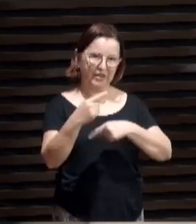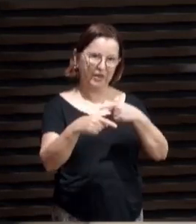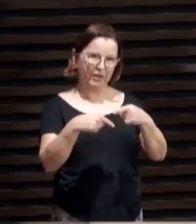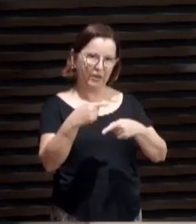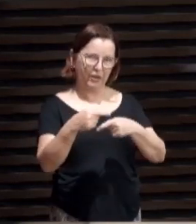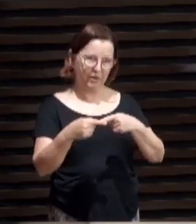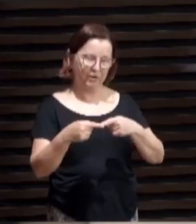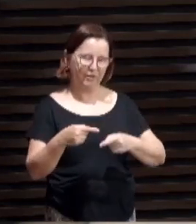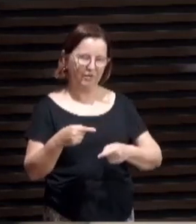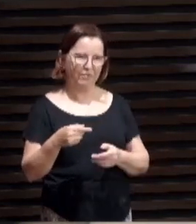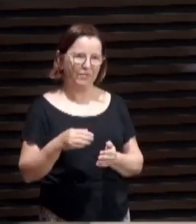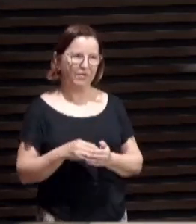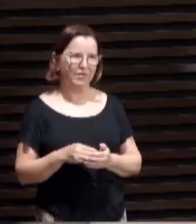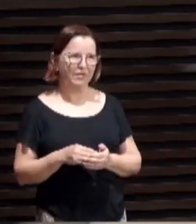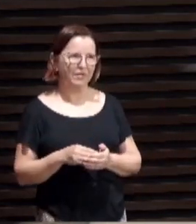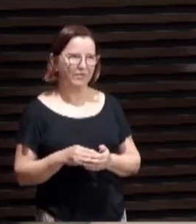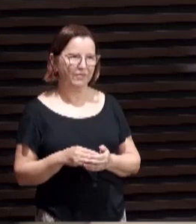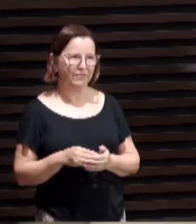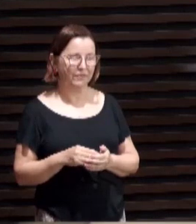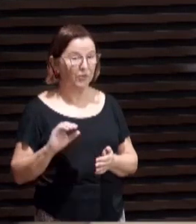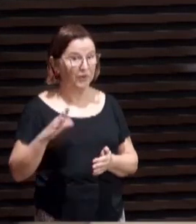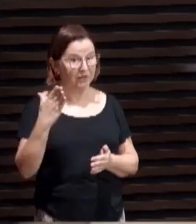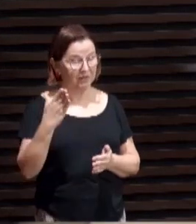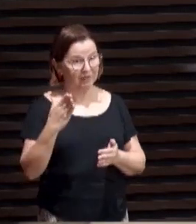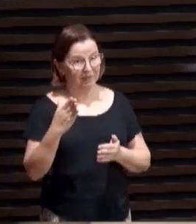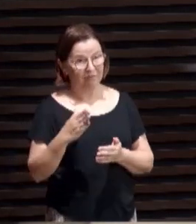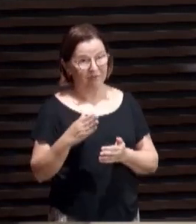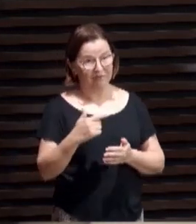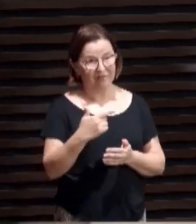audiência desastrosa em 2021.